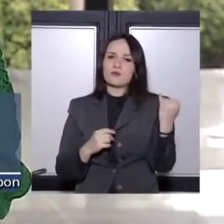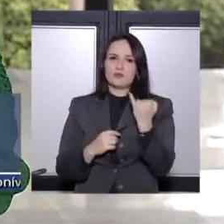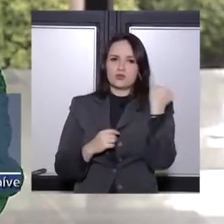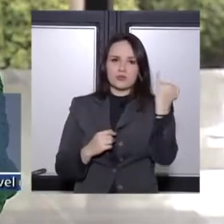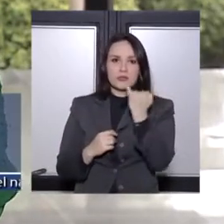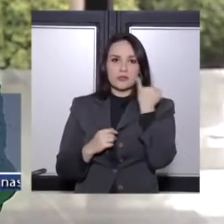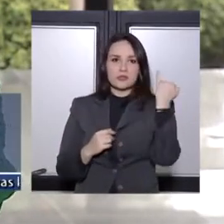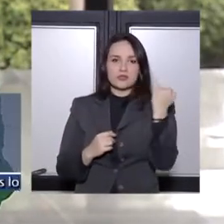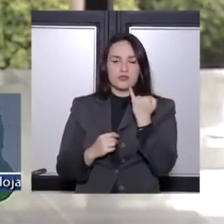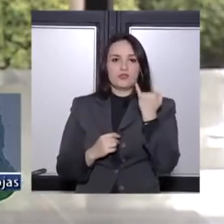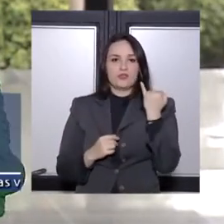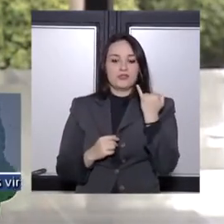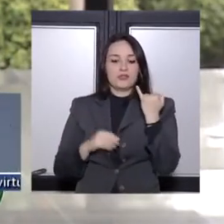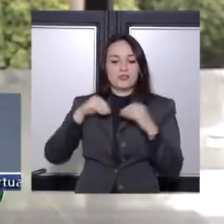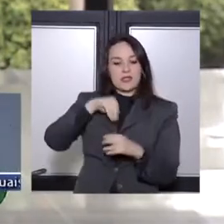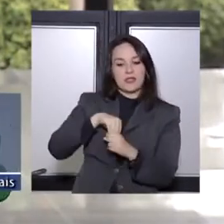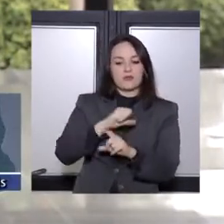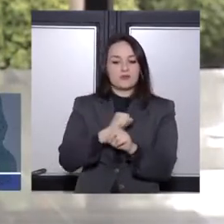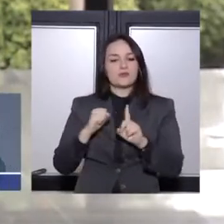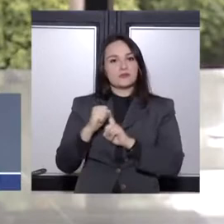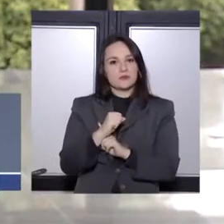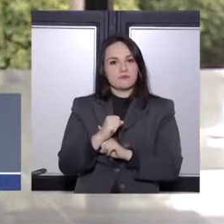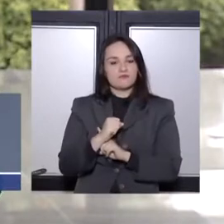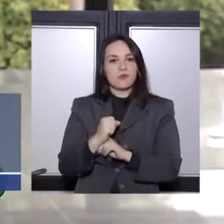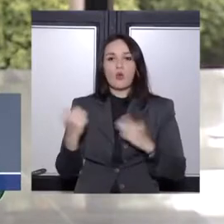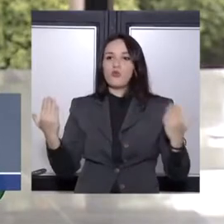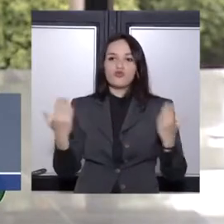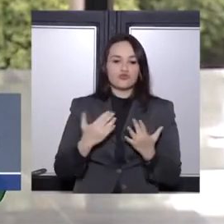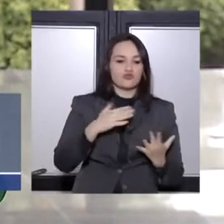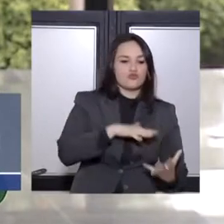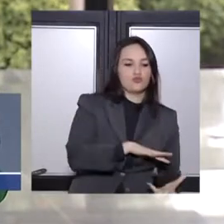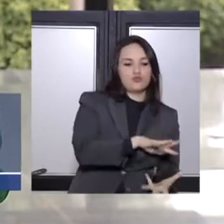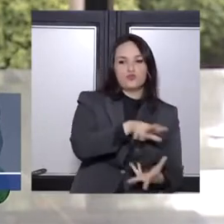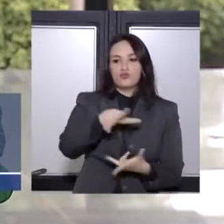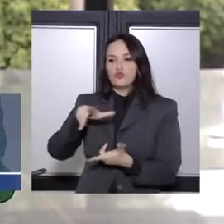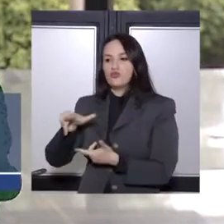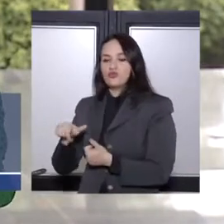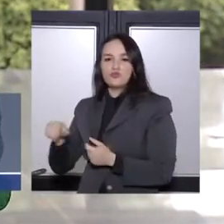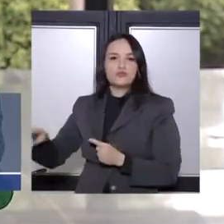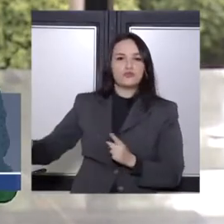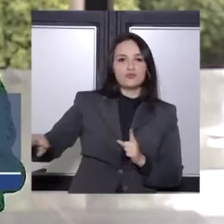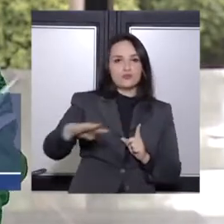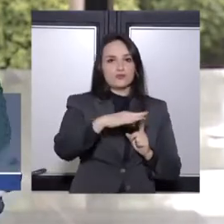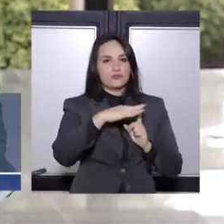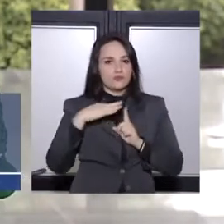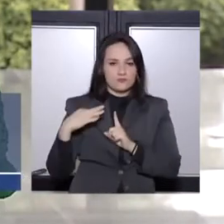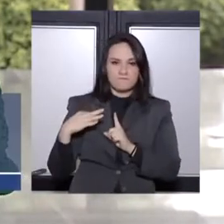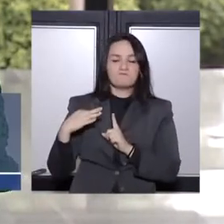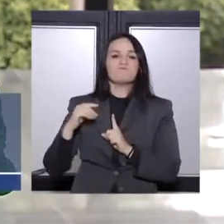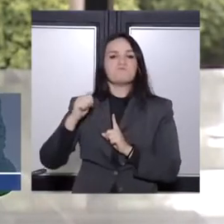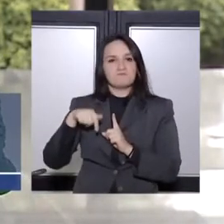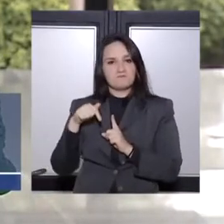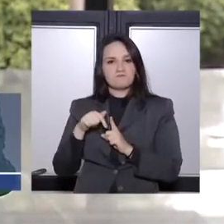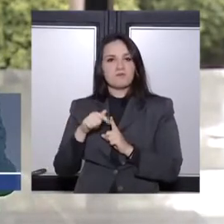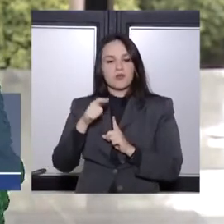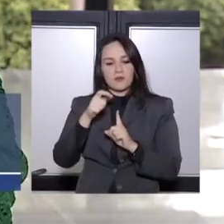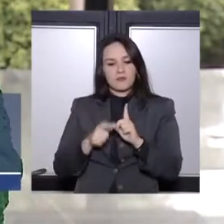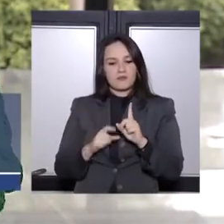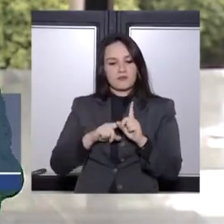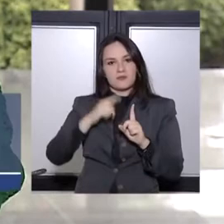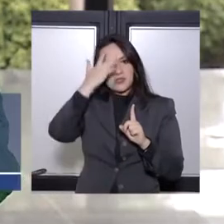educação na sociedade. O mundo inteiro, Darcy Ribeiro é visto pelo mundo inteiro dessa